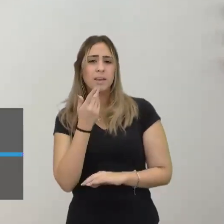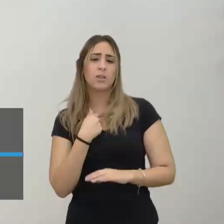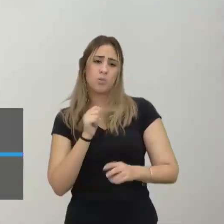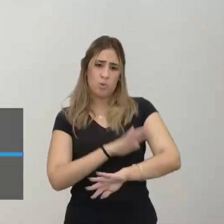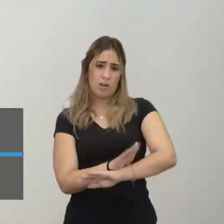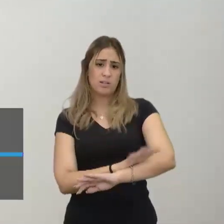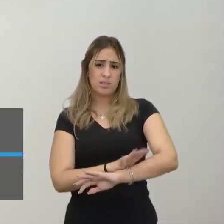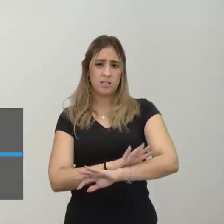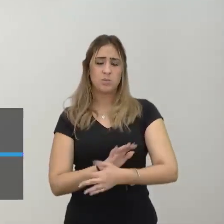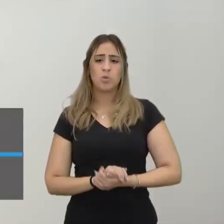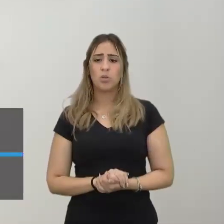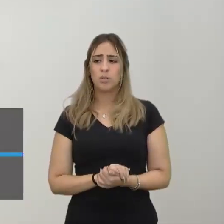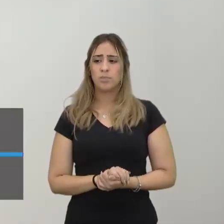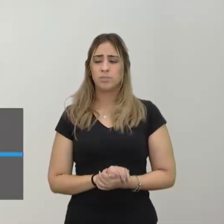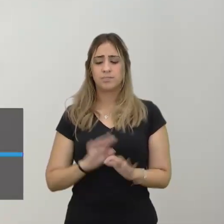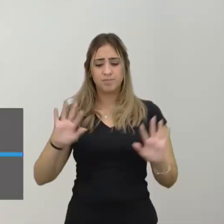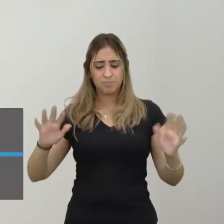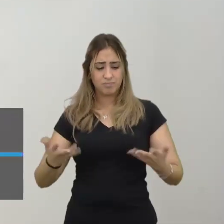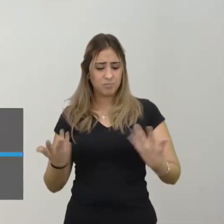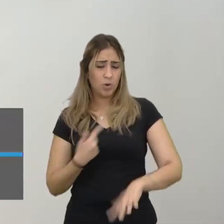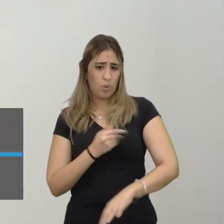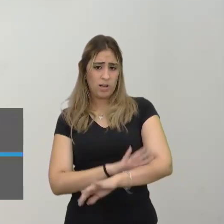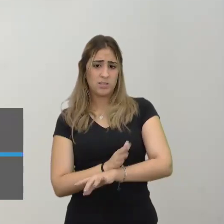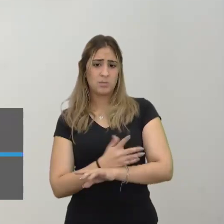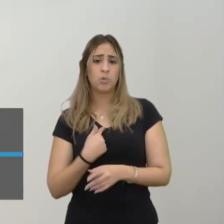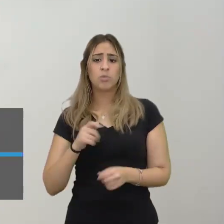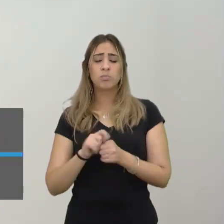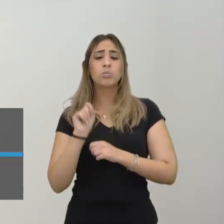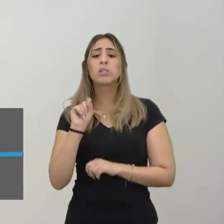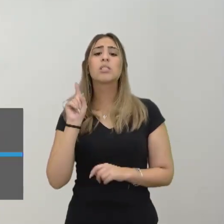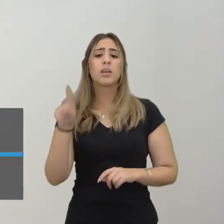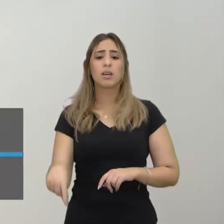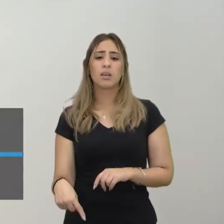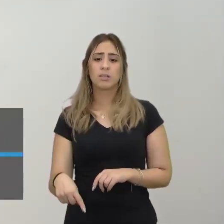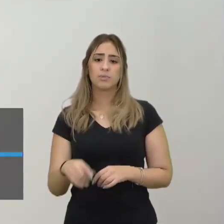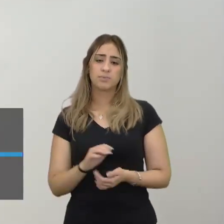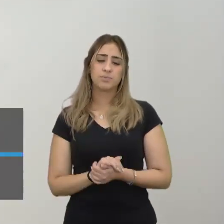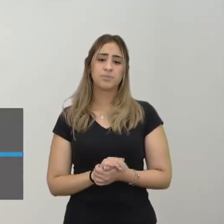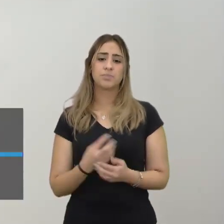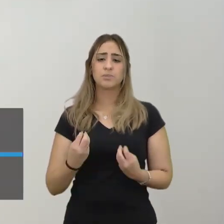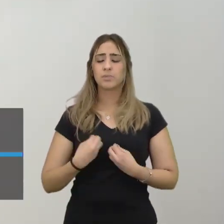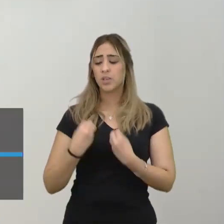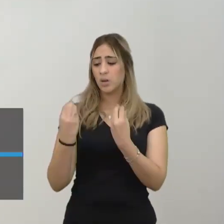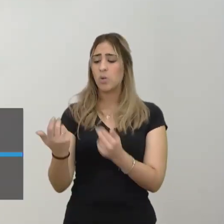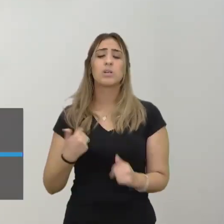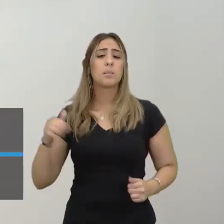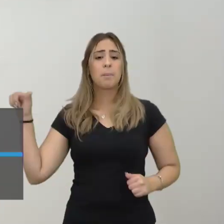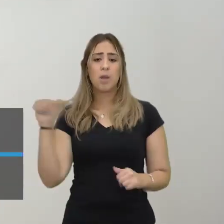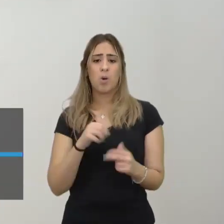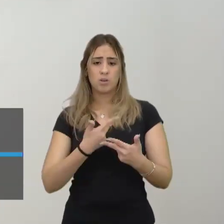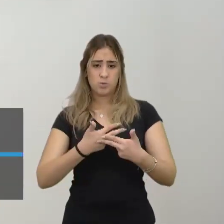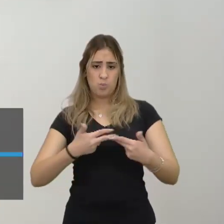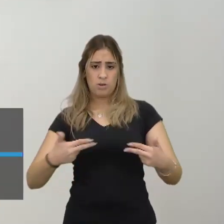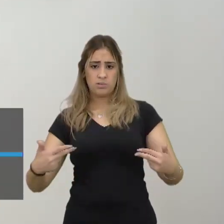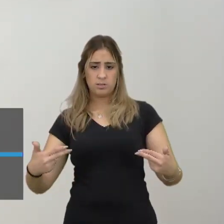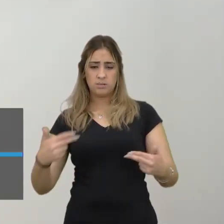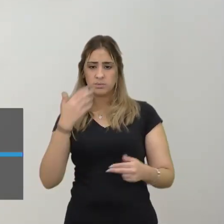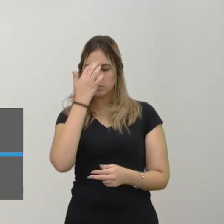E como se racismo é retroalimentado? Anderson, eu te dou as piores condições.